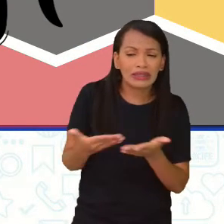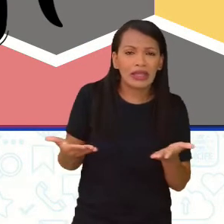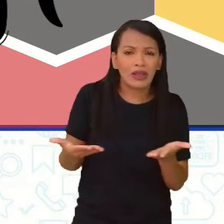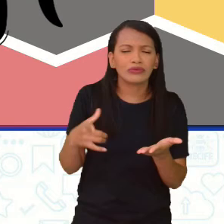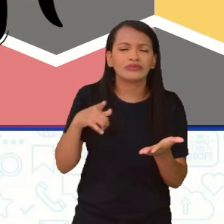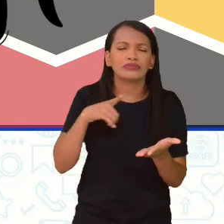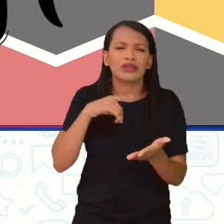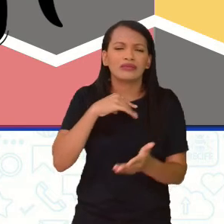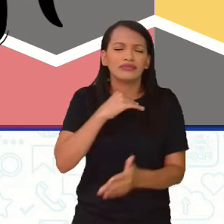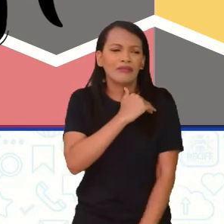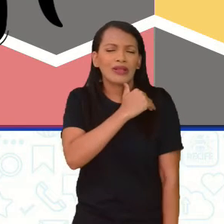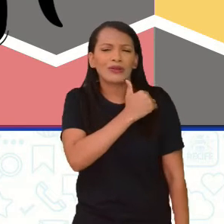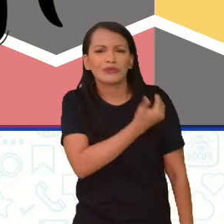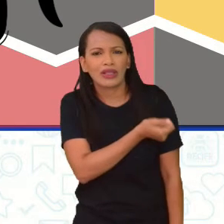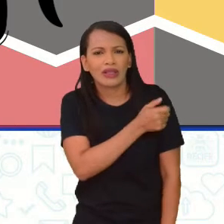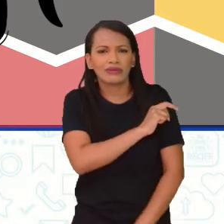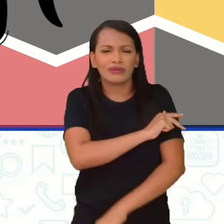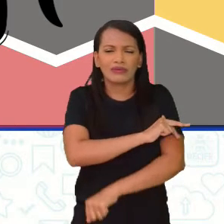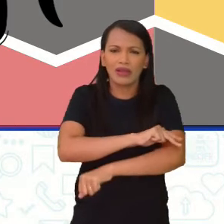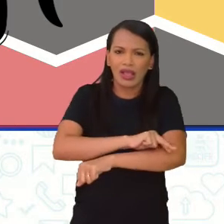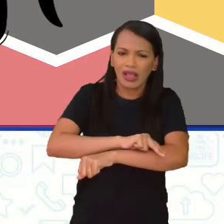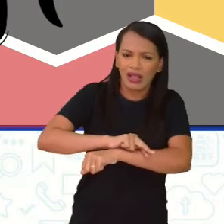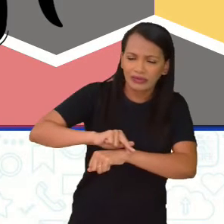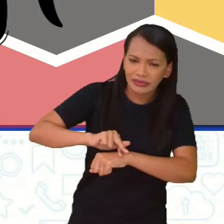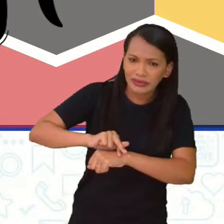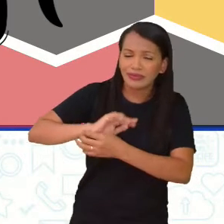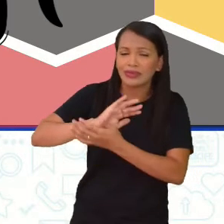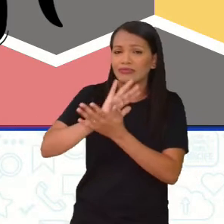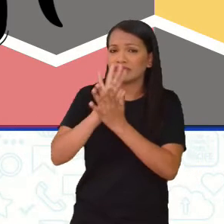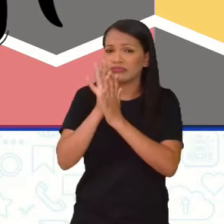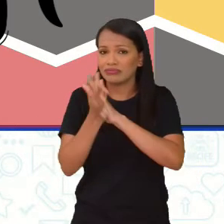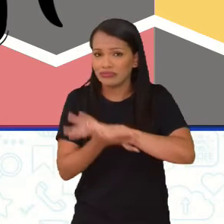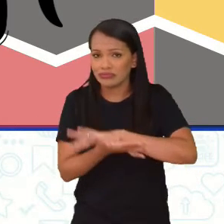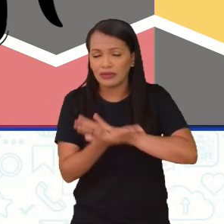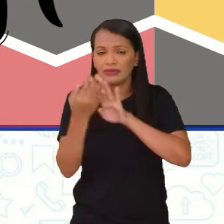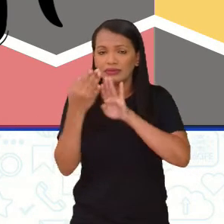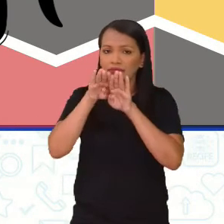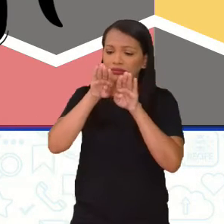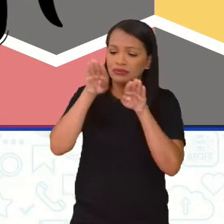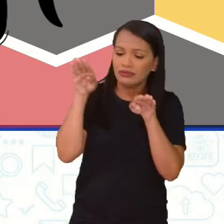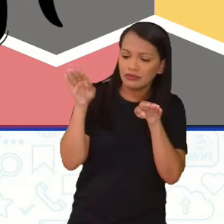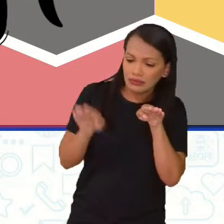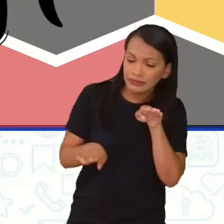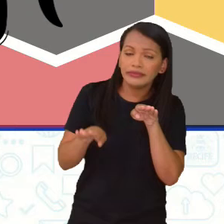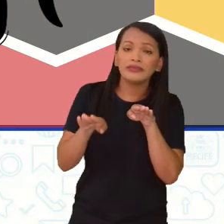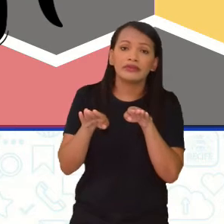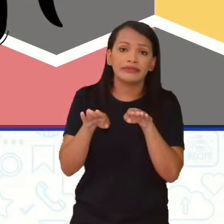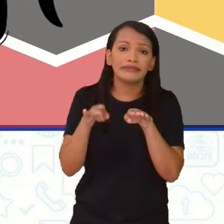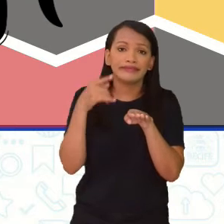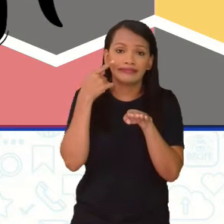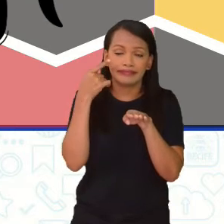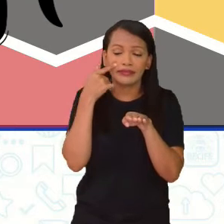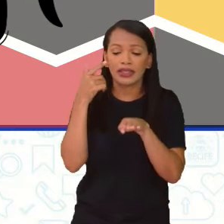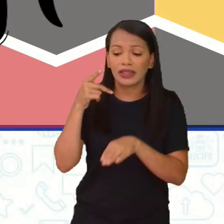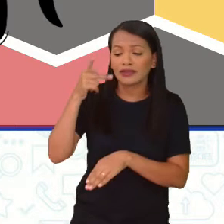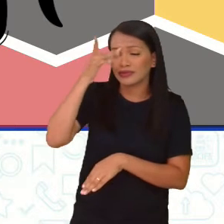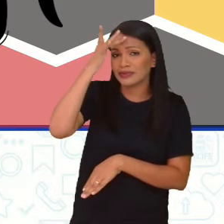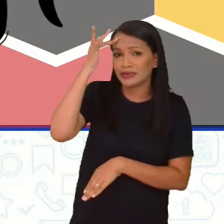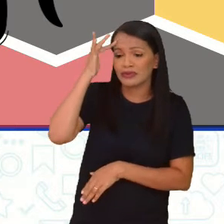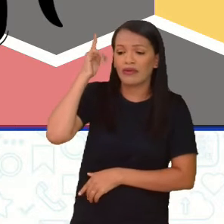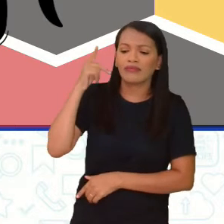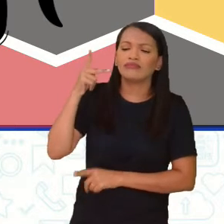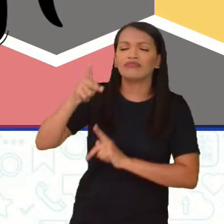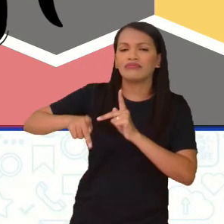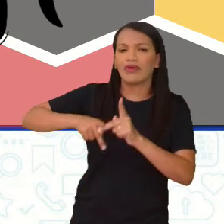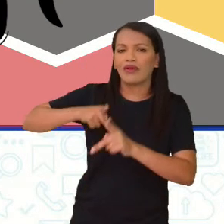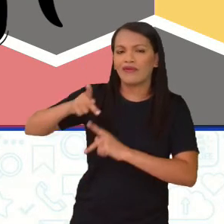né, na questão do preconceito, na questão da desigualdade, né, social que enfrenta essa parcela da